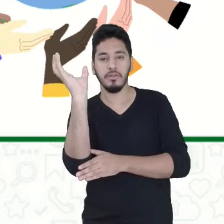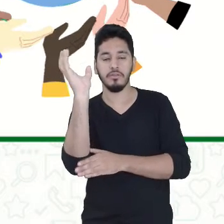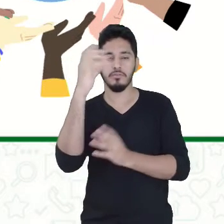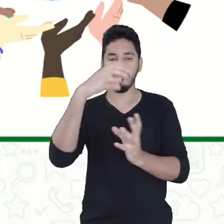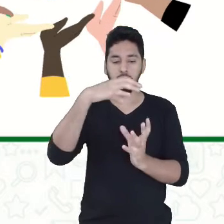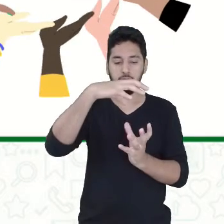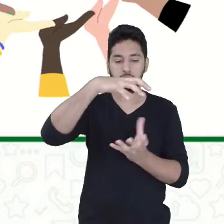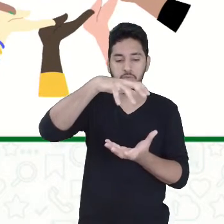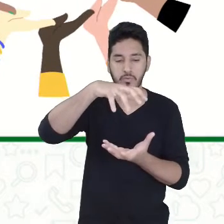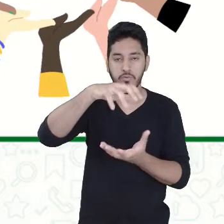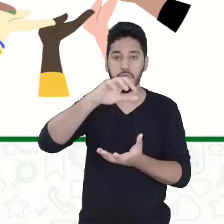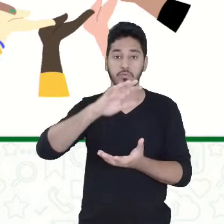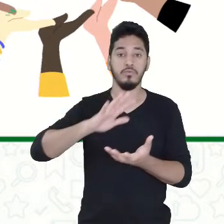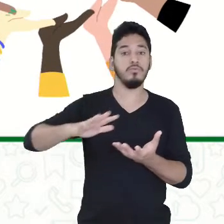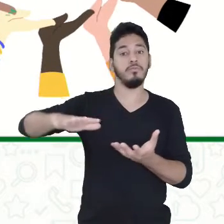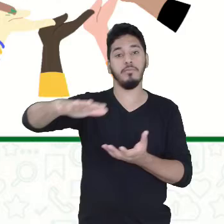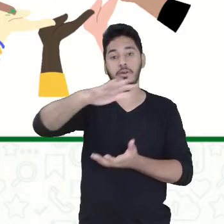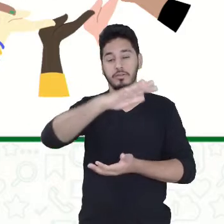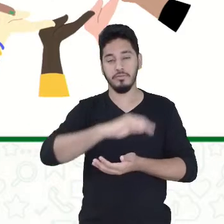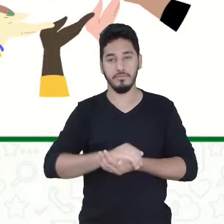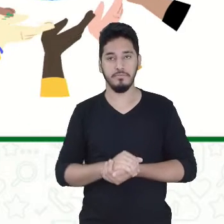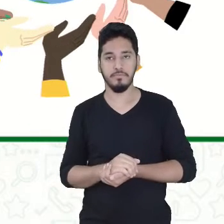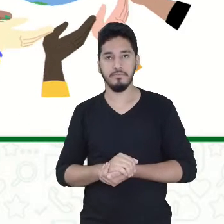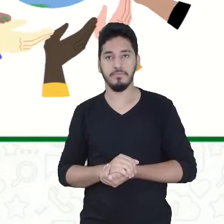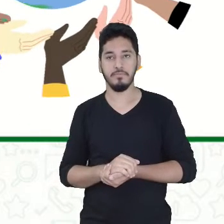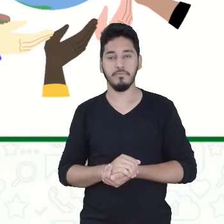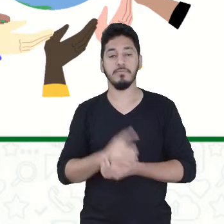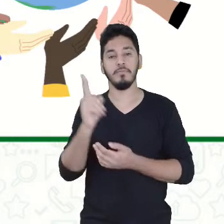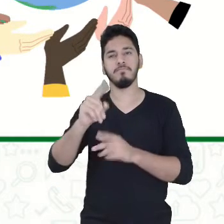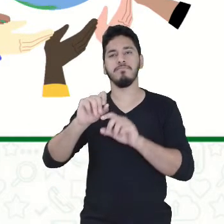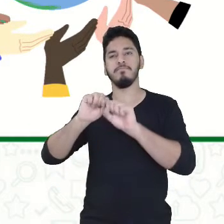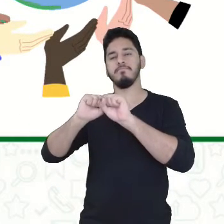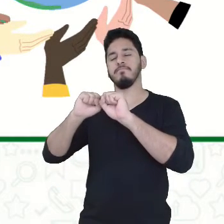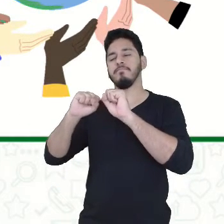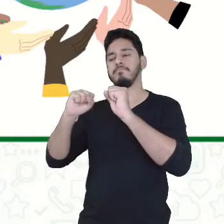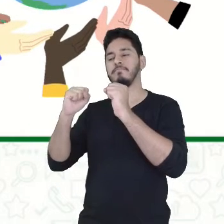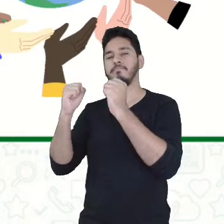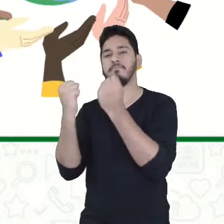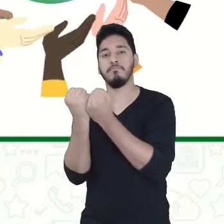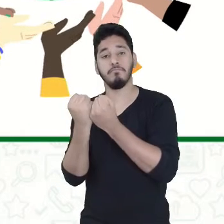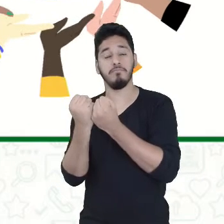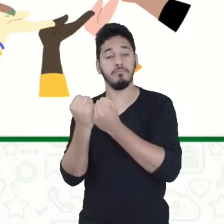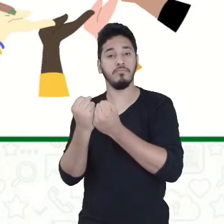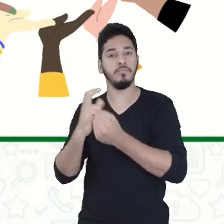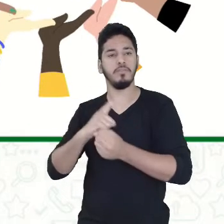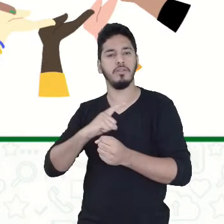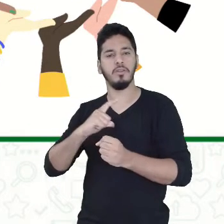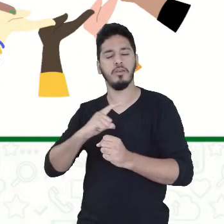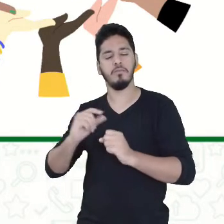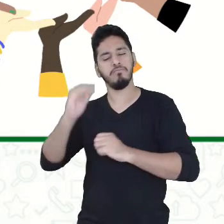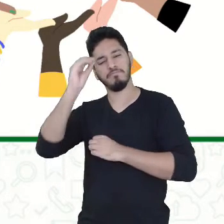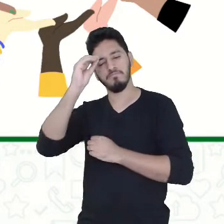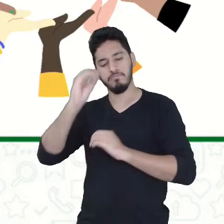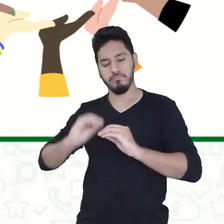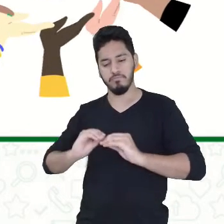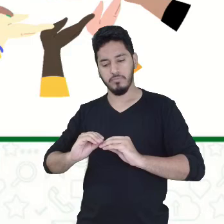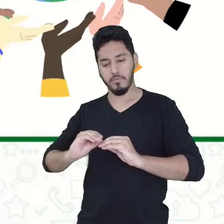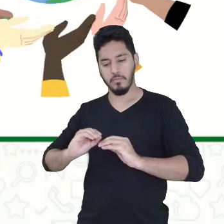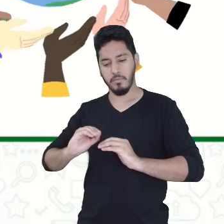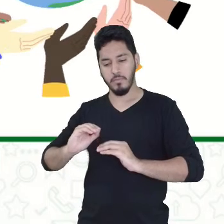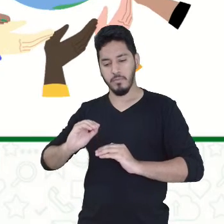mundo, com o espaço. Então, ó, as sociedades constroem-se a partir